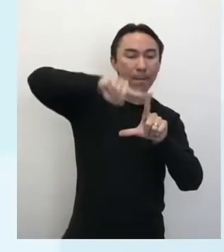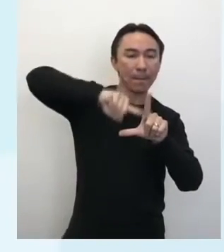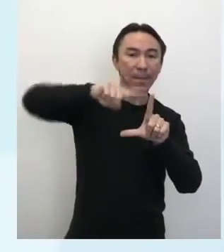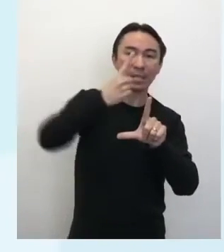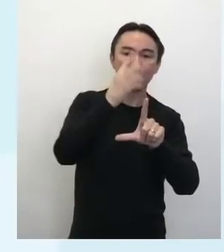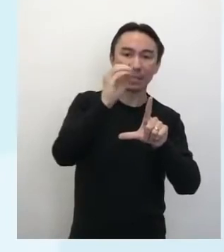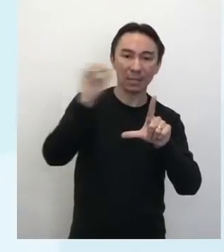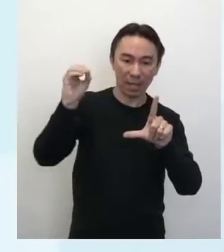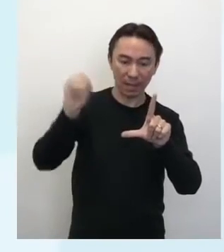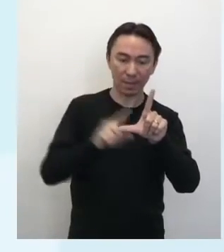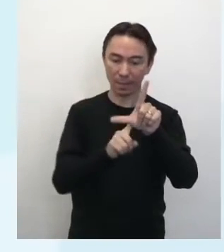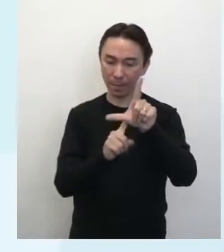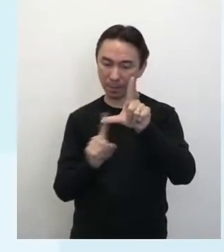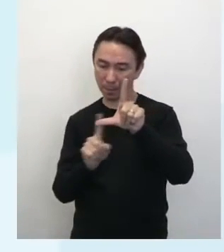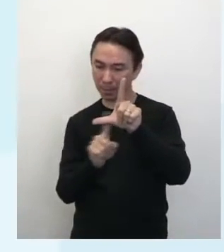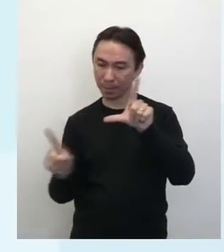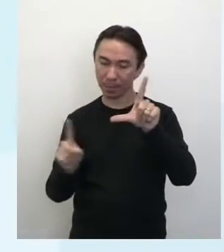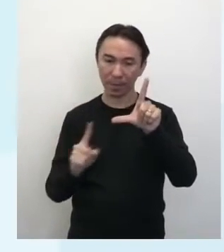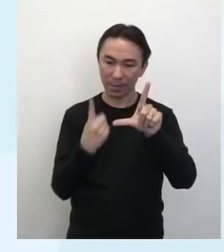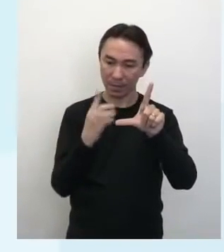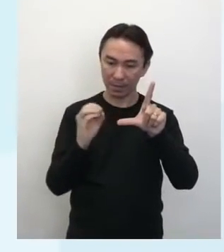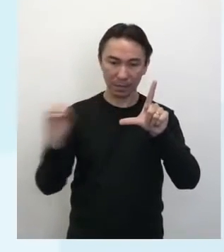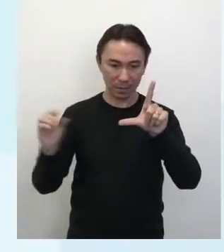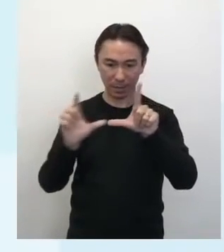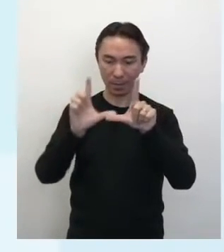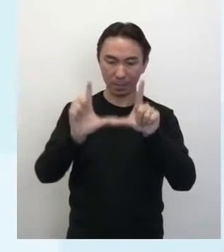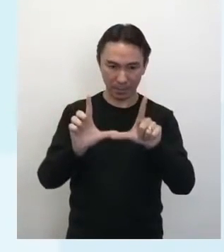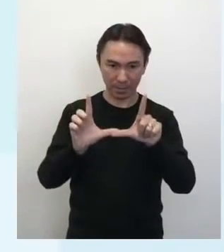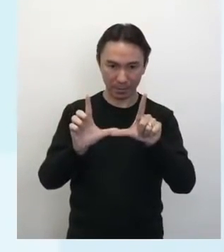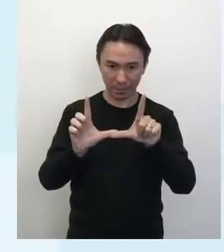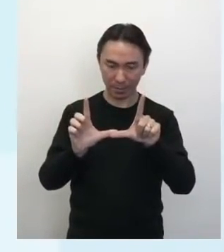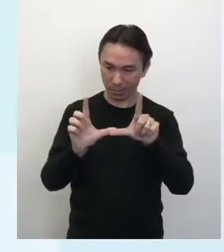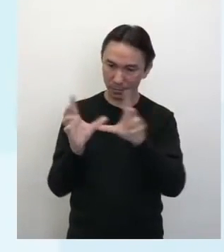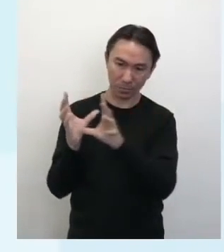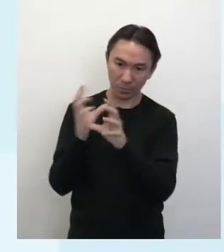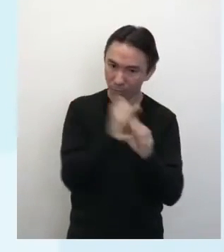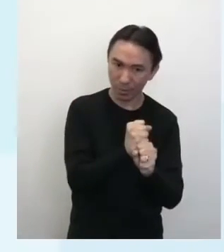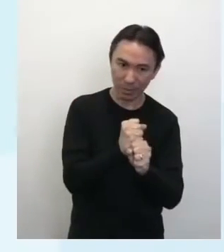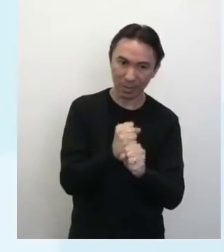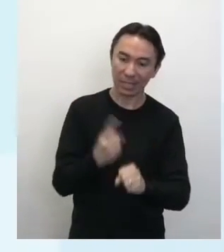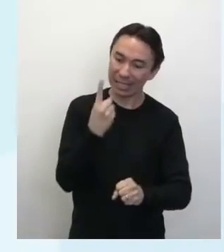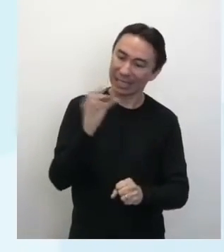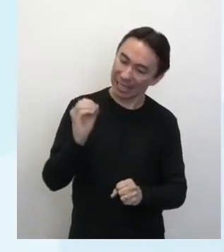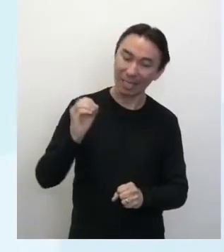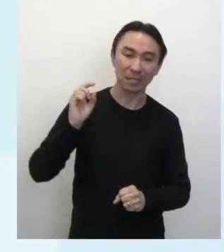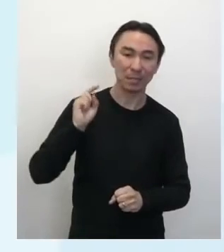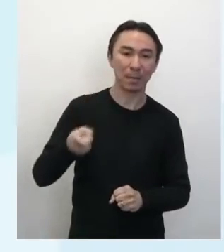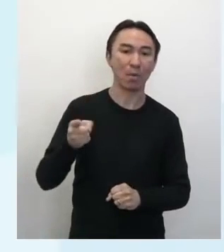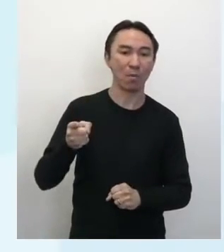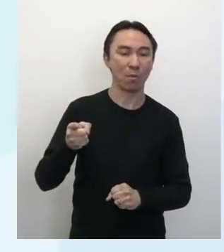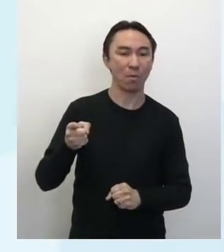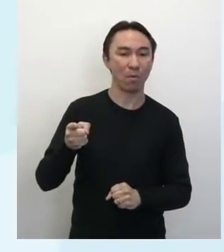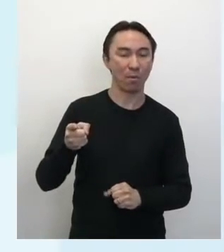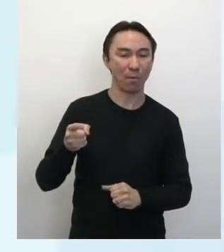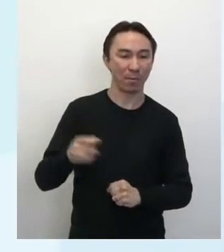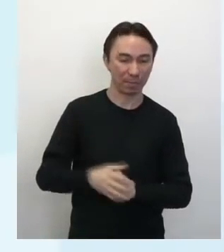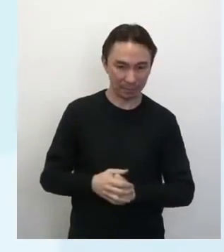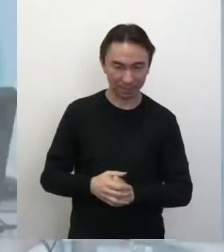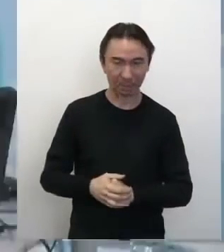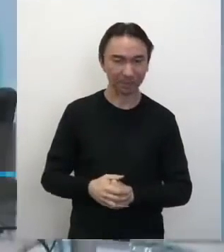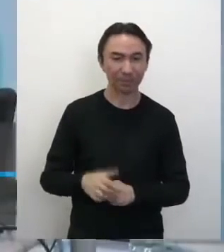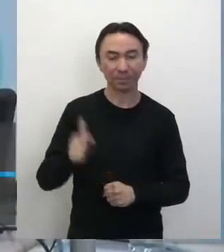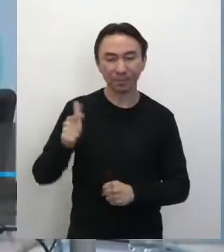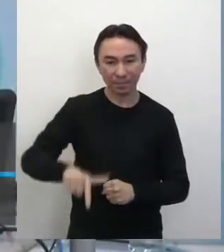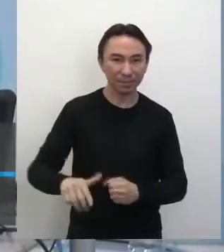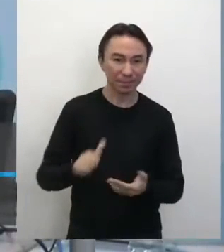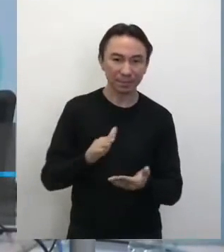Aí ia fazer 100 vezes 100, ia dar 10 mil. Tá? Isso aí. Antes, colocando aqui, ó, a professora Eliane colocando